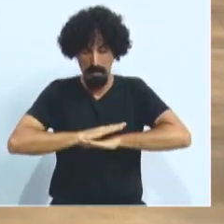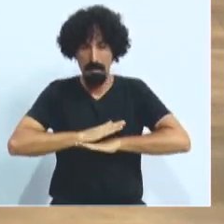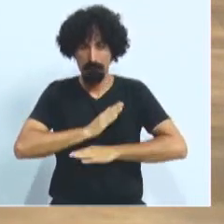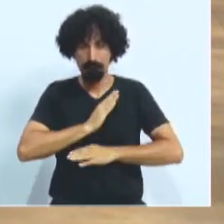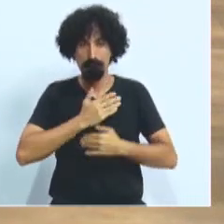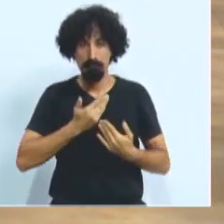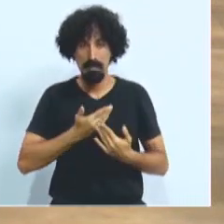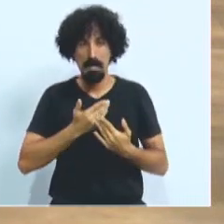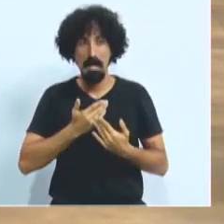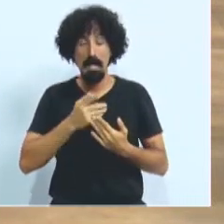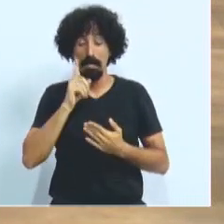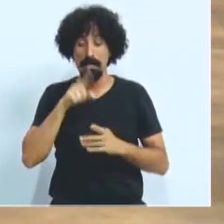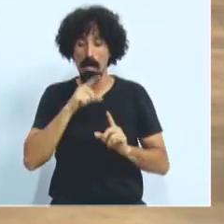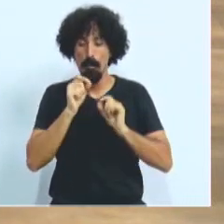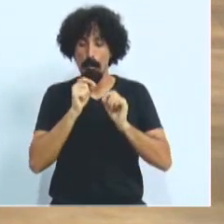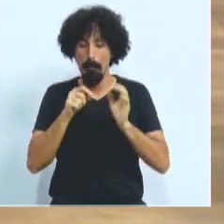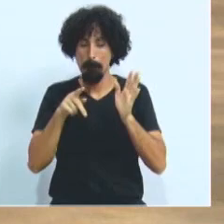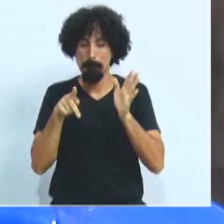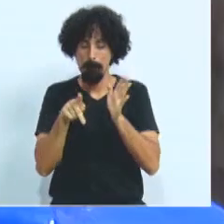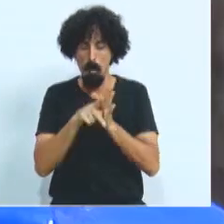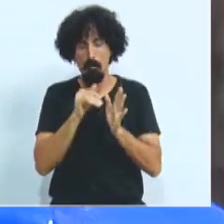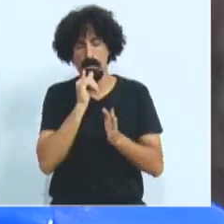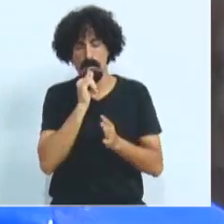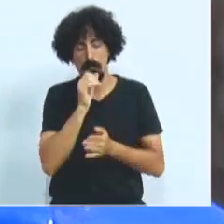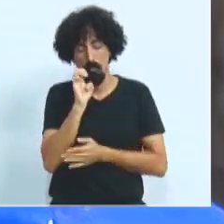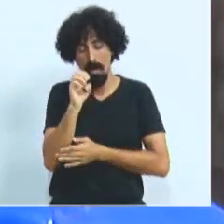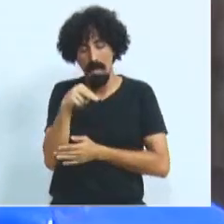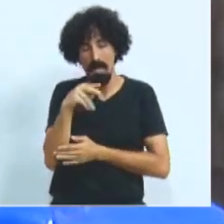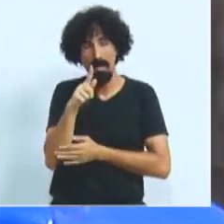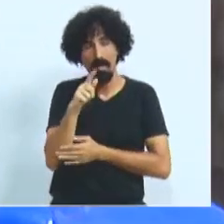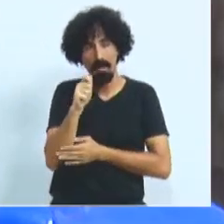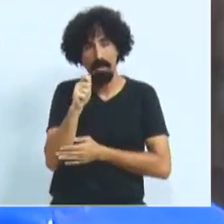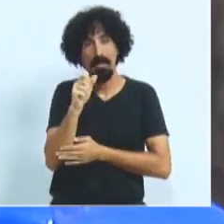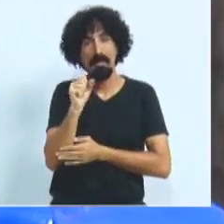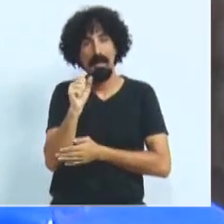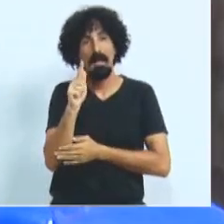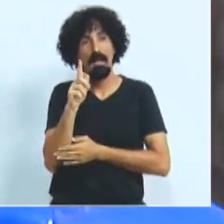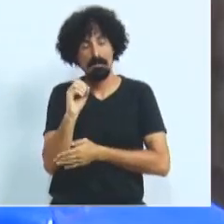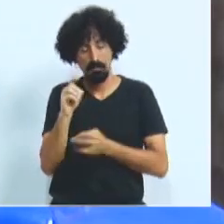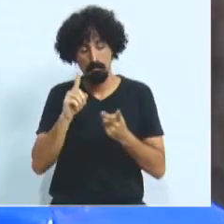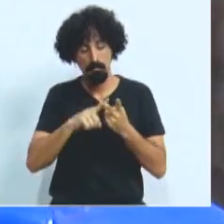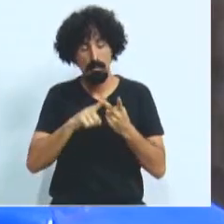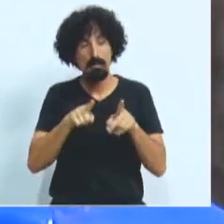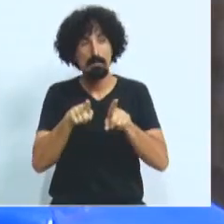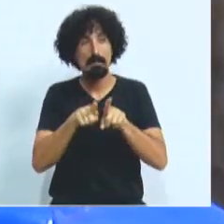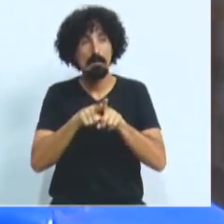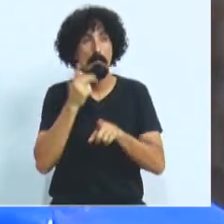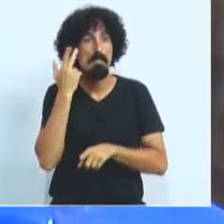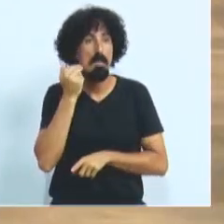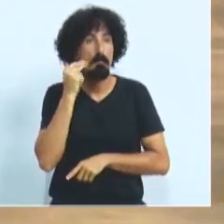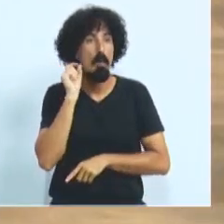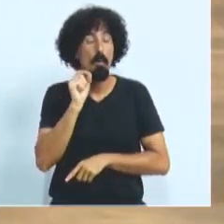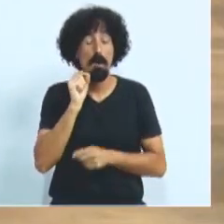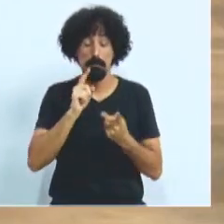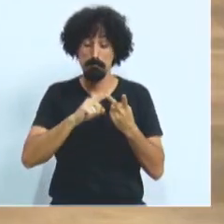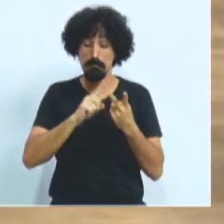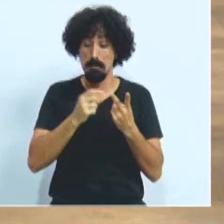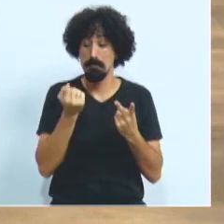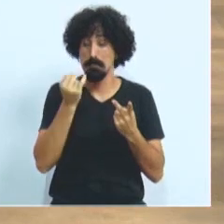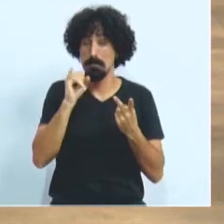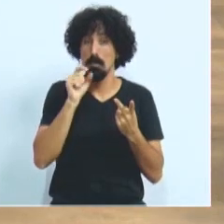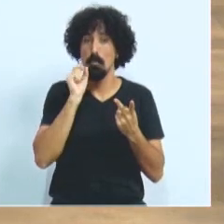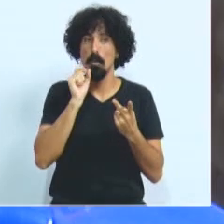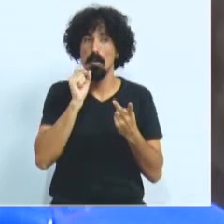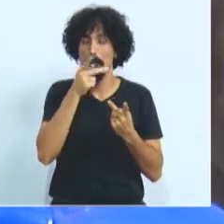a parada respiratória e posteriormente a parada cardíaca. E também é comum... Afogamento também existe a